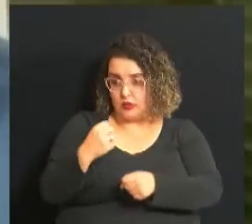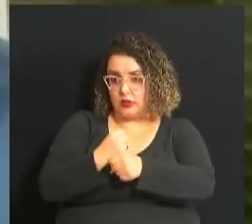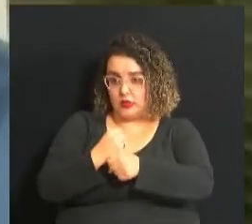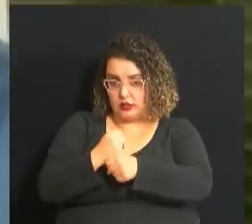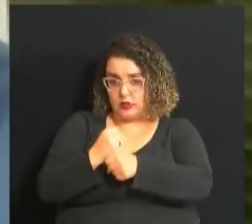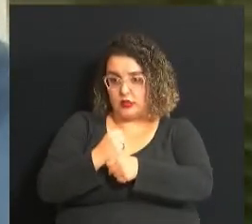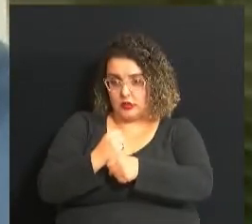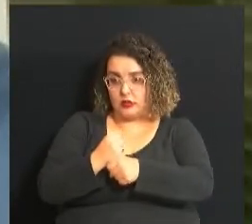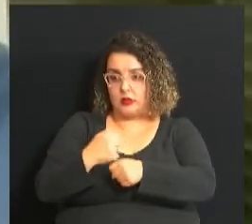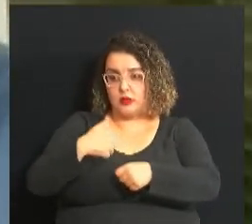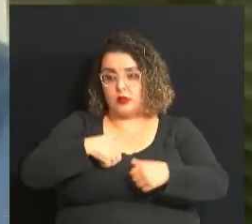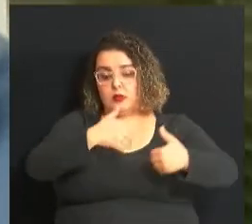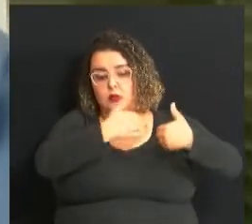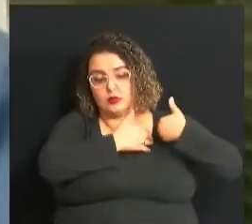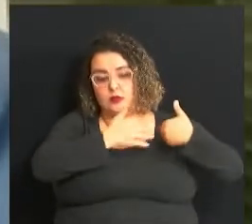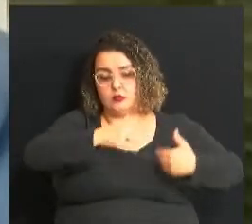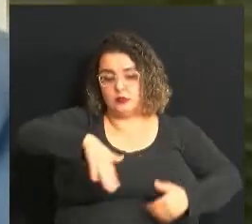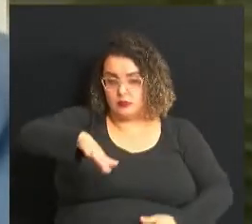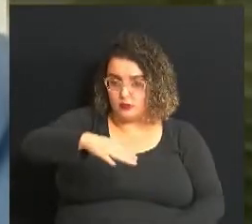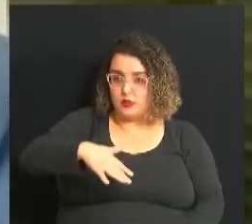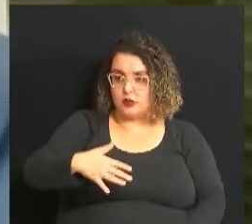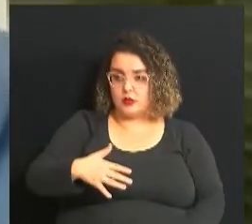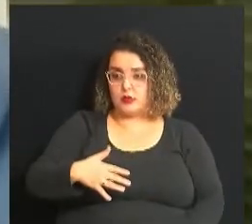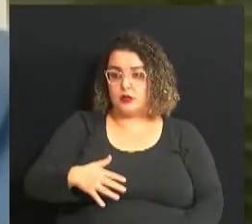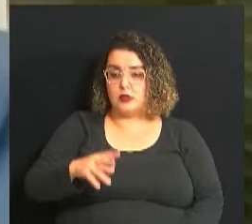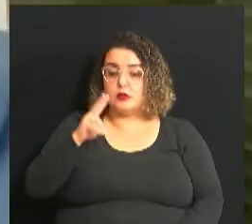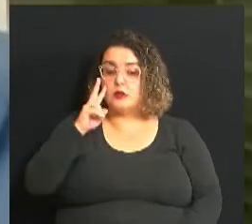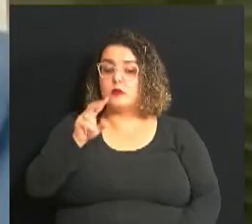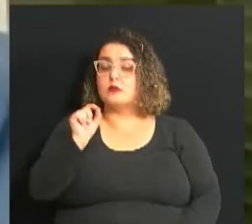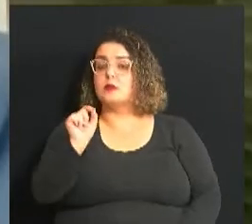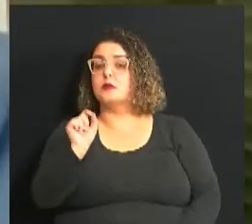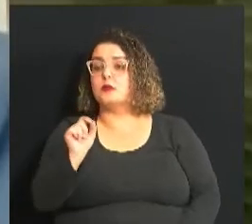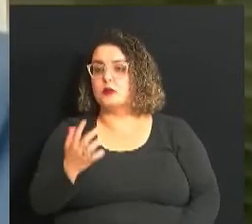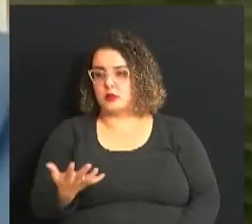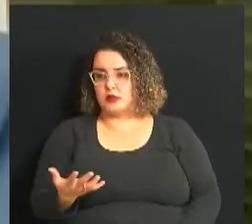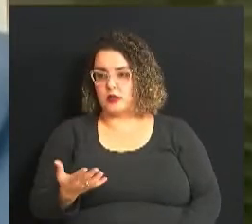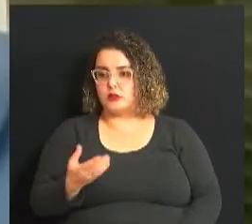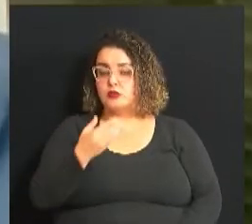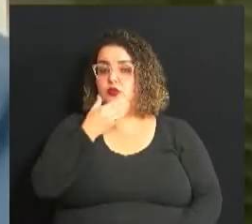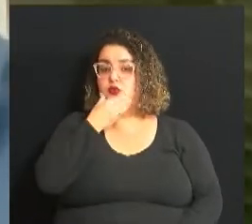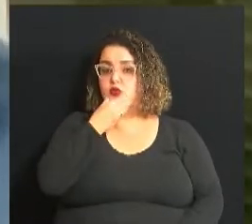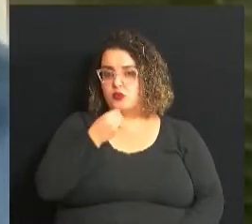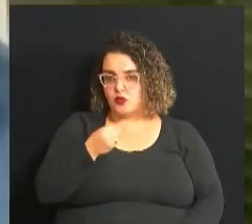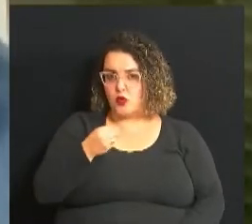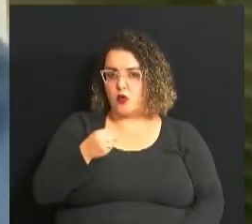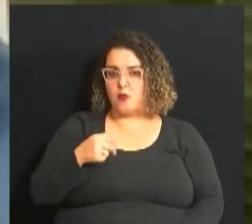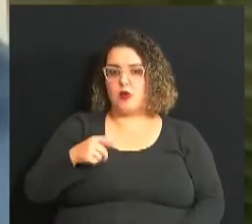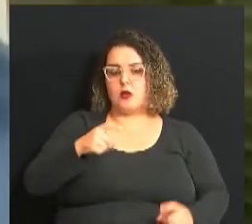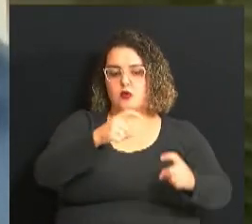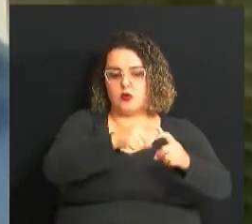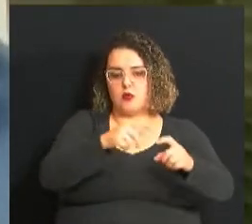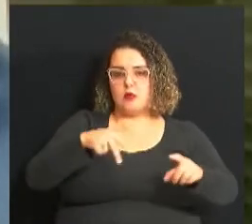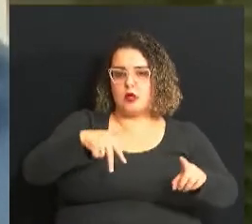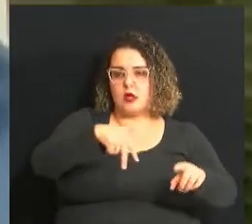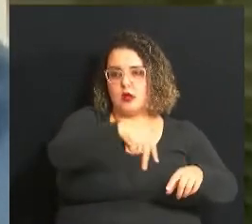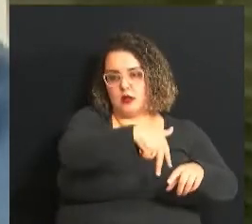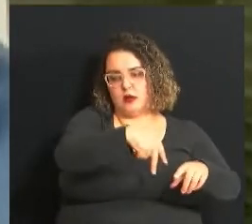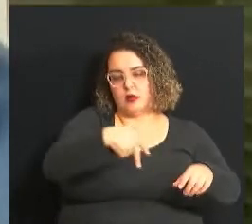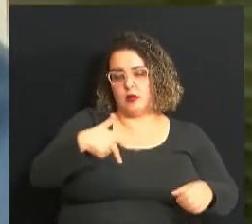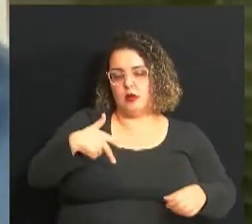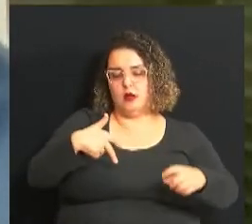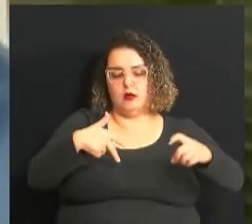sou responsável por essa área. Nós vimos o seguinte, se o homem procurar o urologista quando ele tiver sintomas do